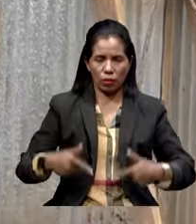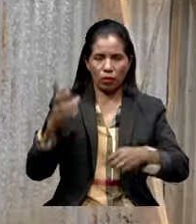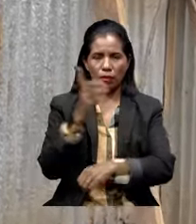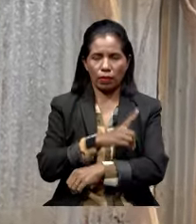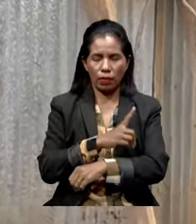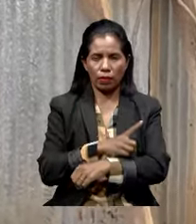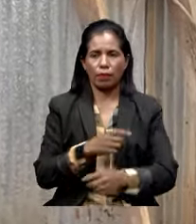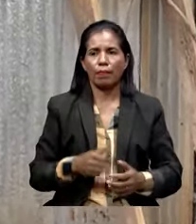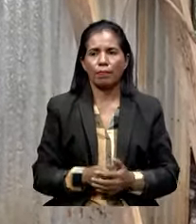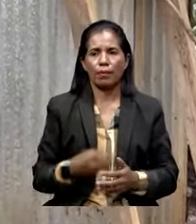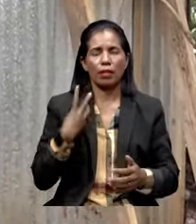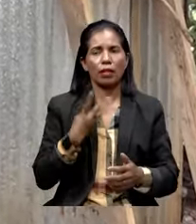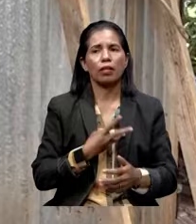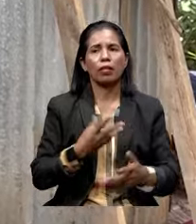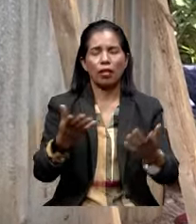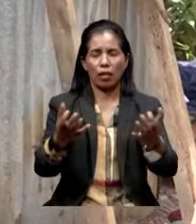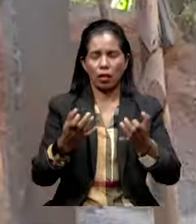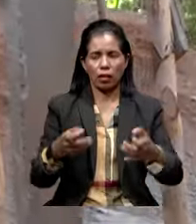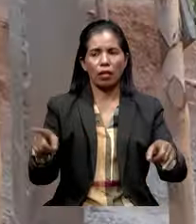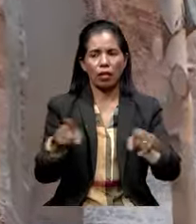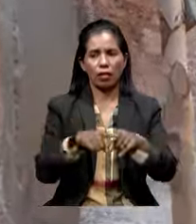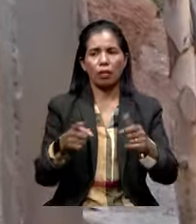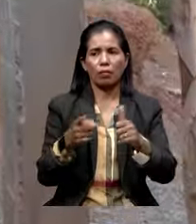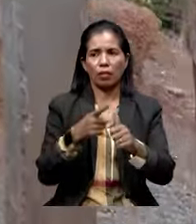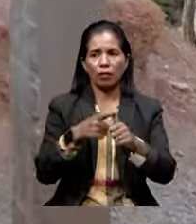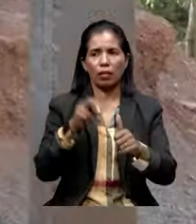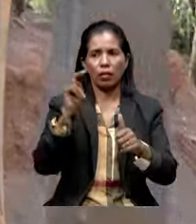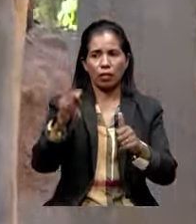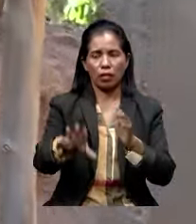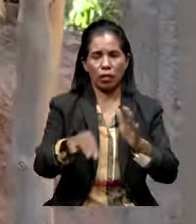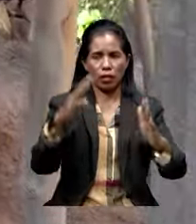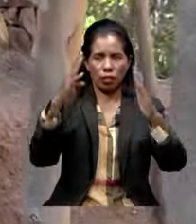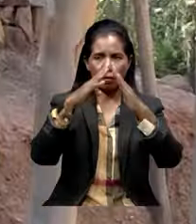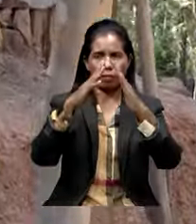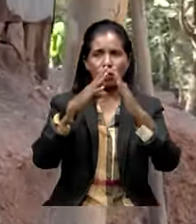e itania karak ne makne Primeiro, nós temos que ter uma vida digna,